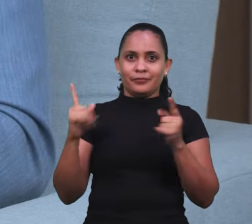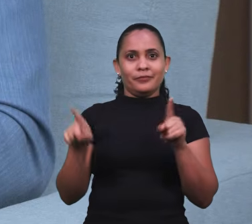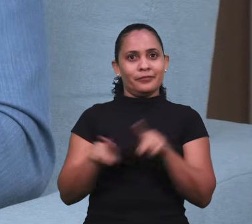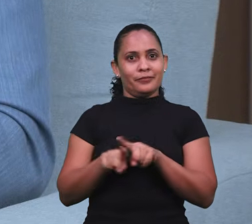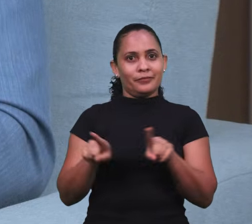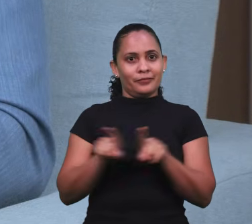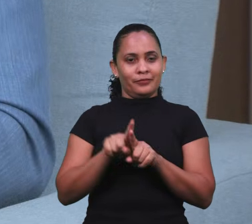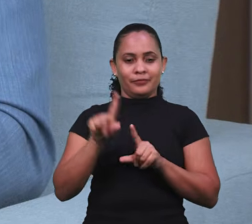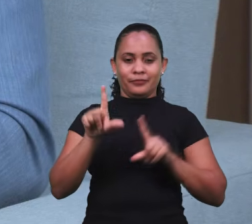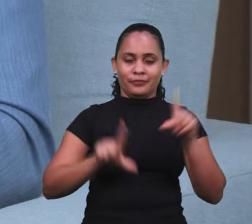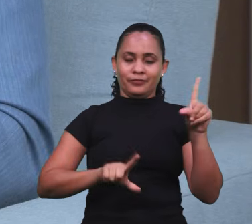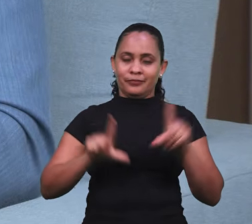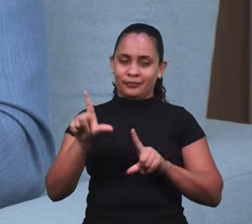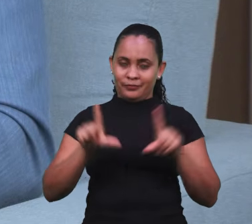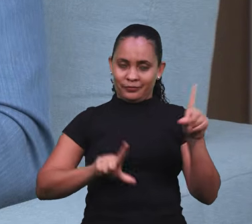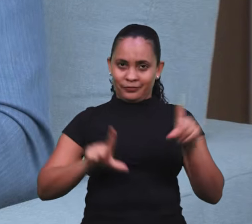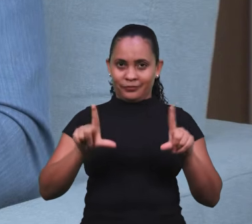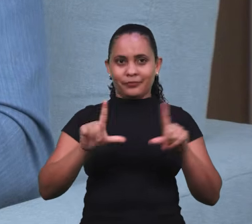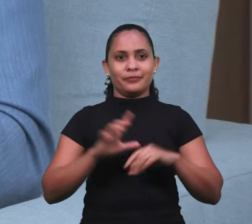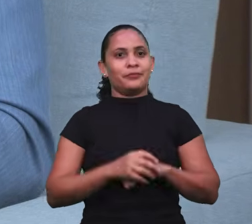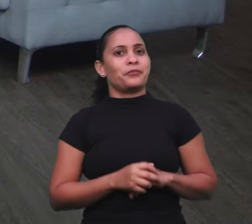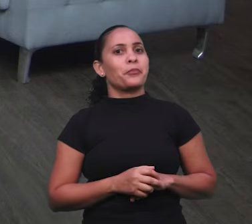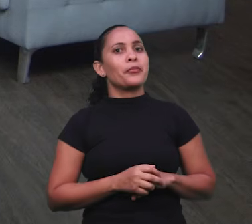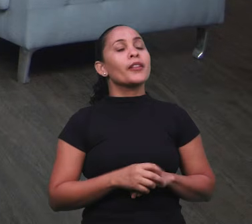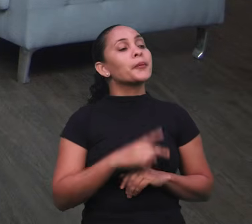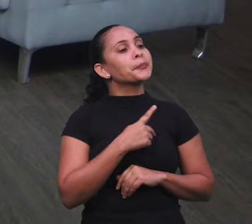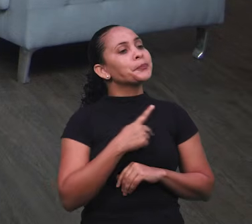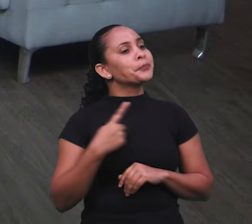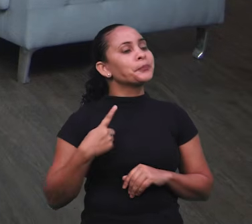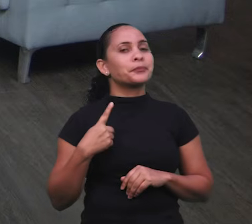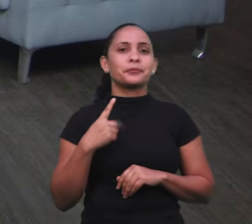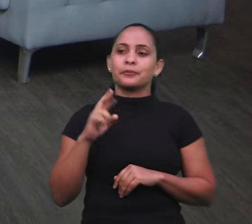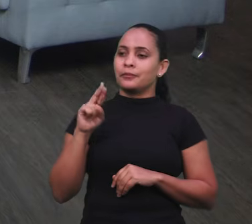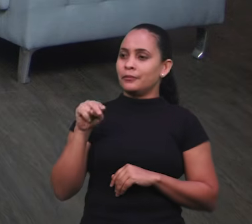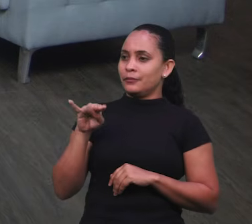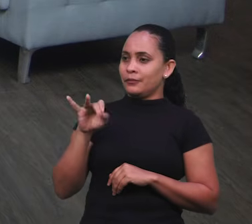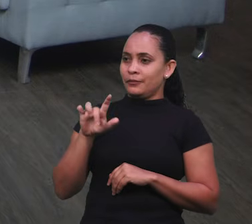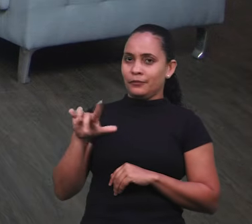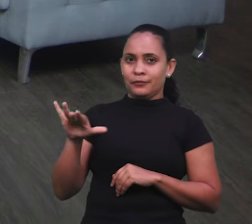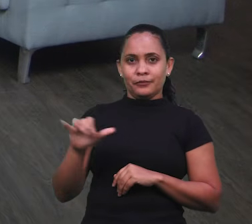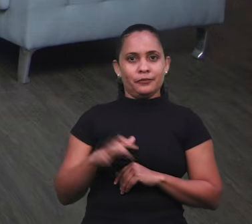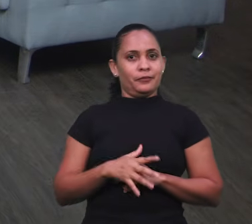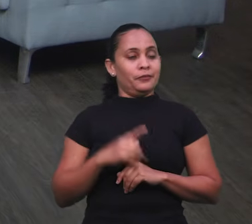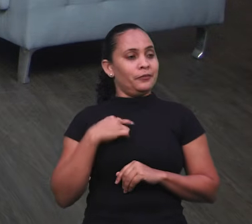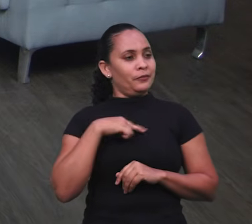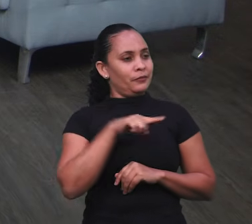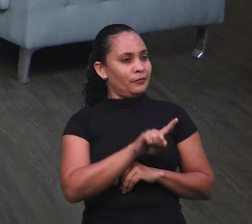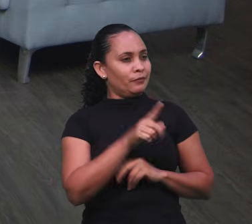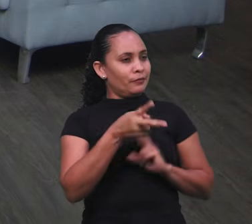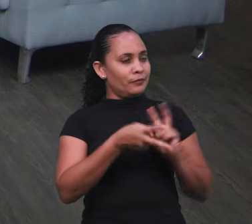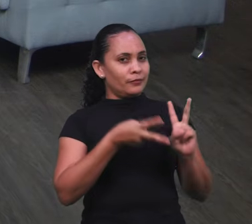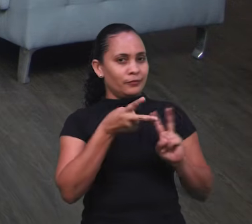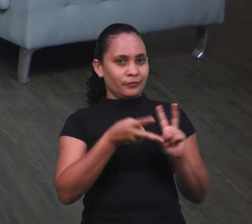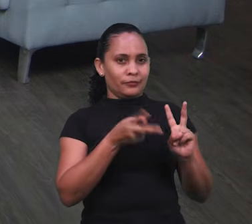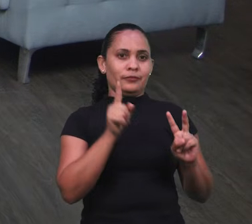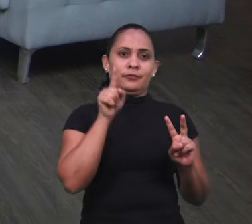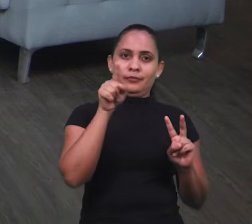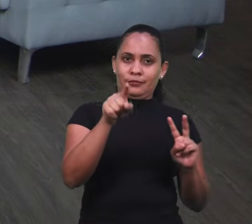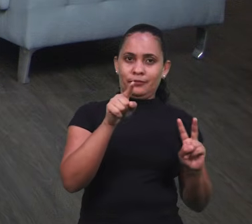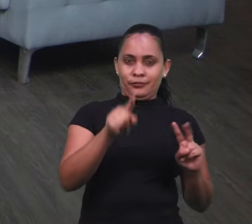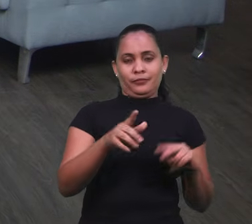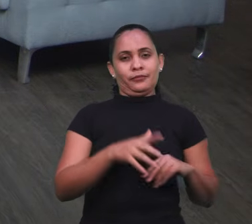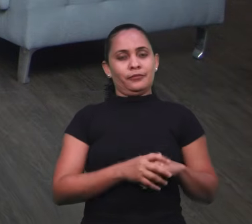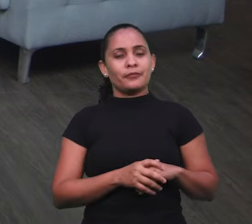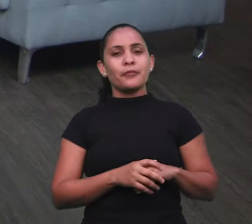para o programa Mais Sábios. Pastor Roniélio Novaes está lá no município de Viana, na igreja de Marcílio de